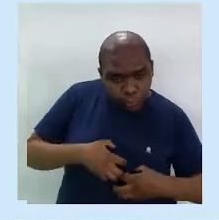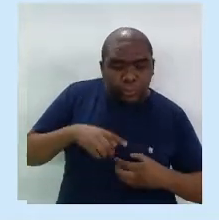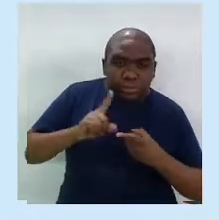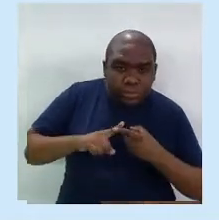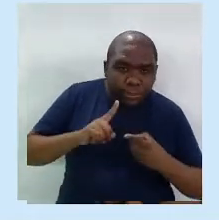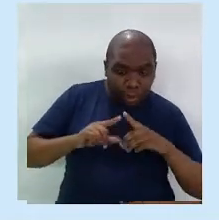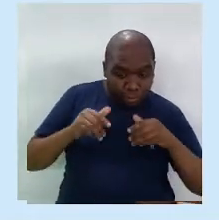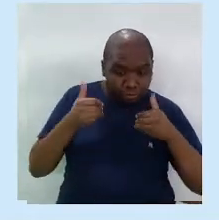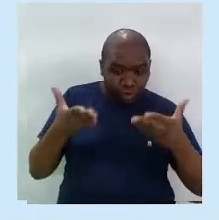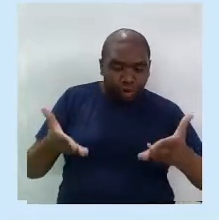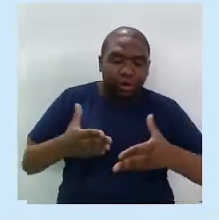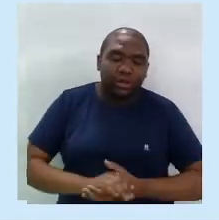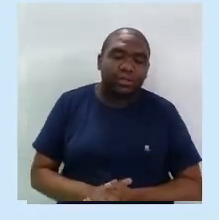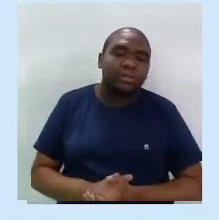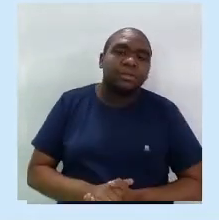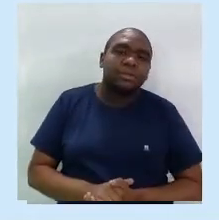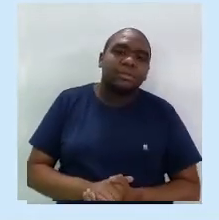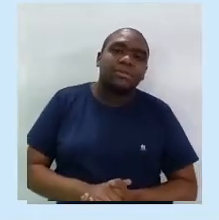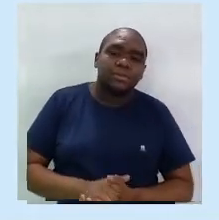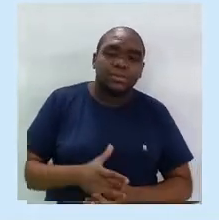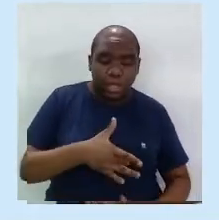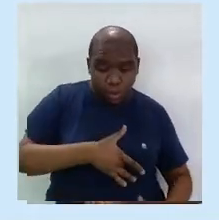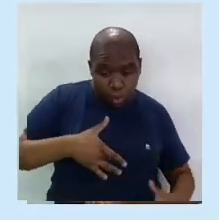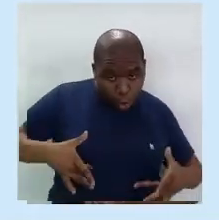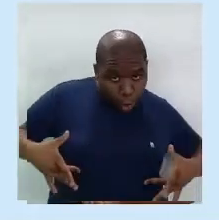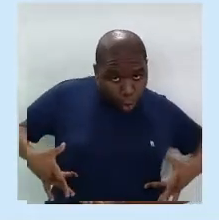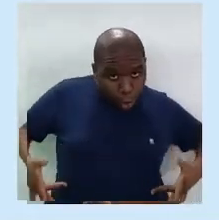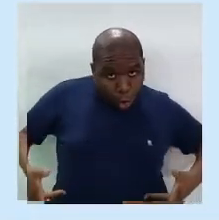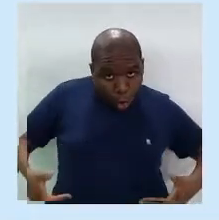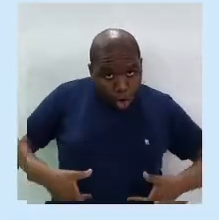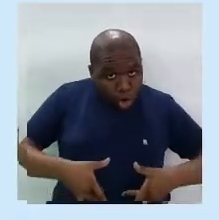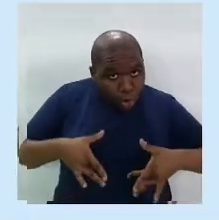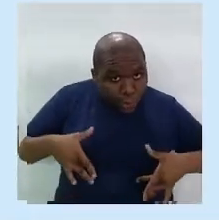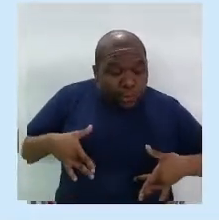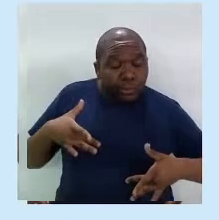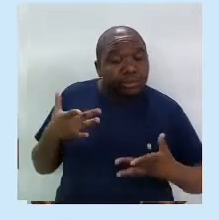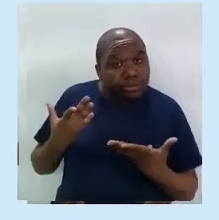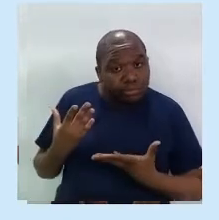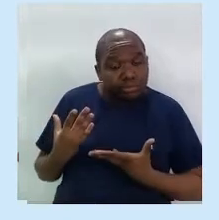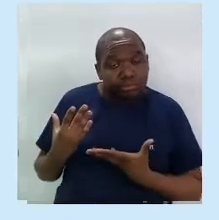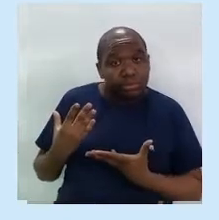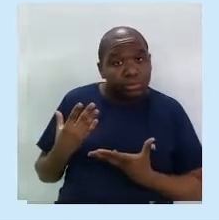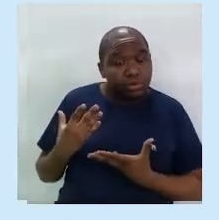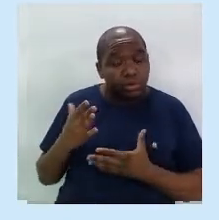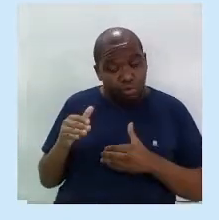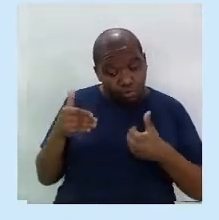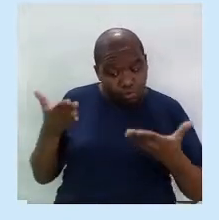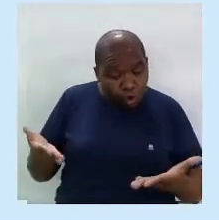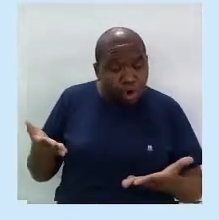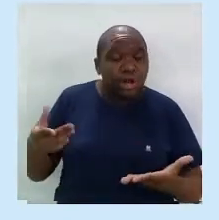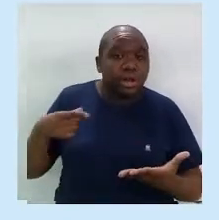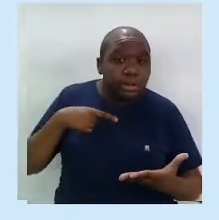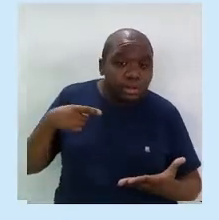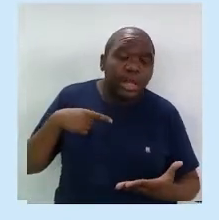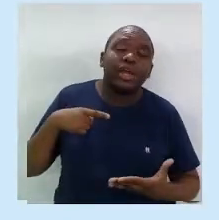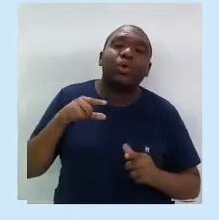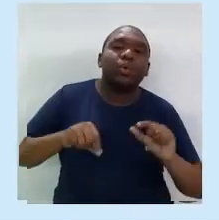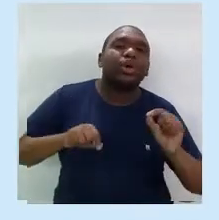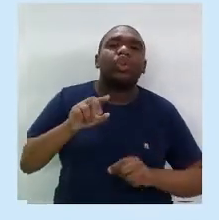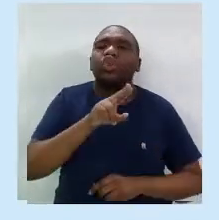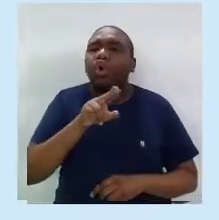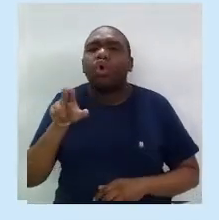externos e também internos. Então, quando se fala dos órgãos que são externos, eles recebem